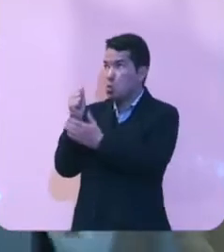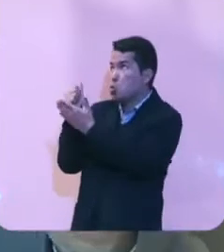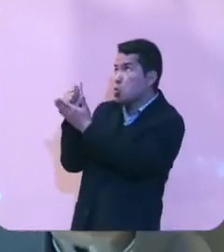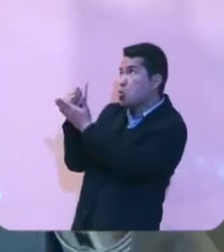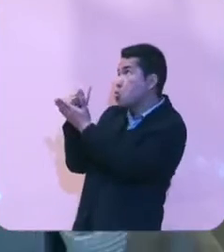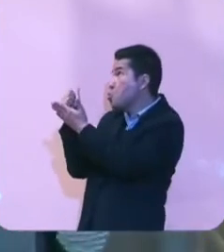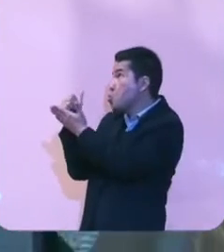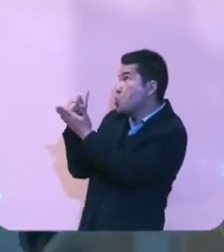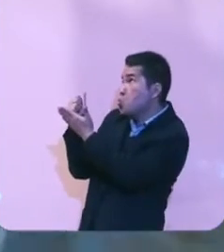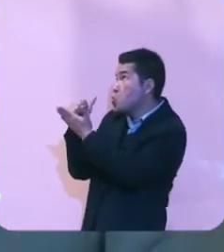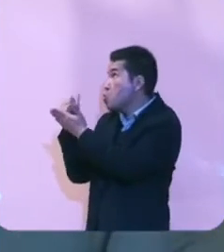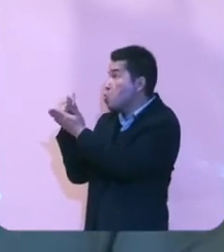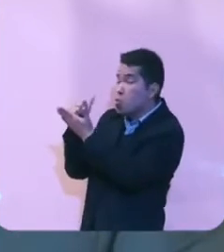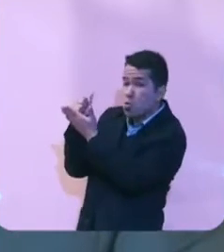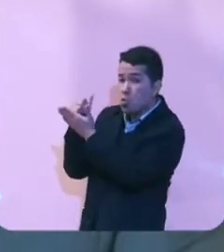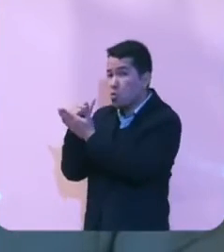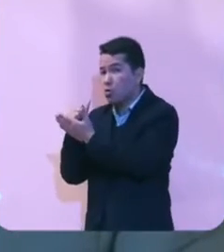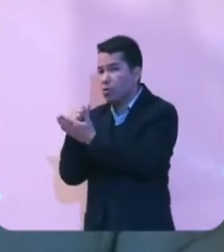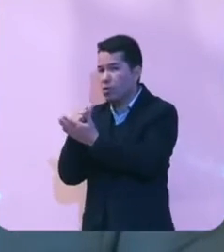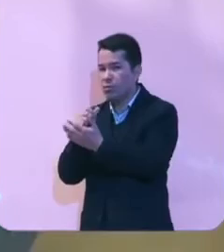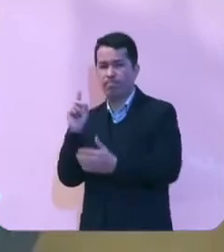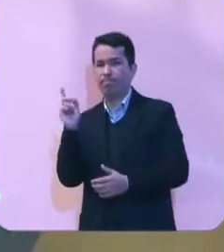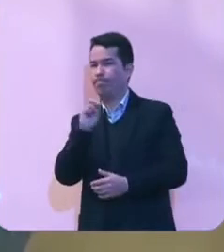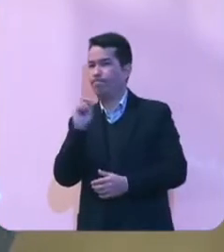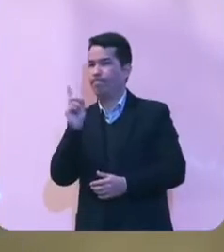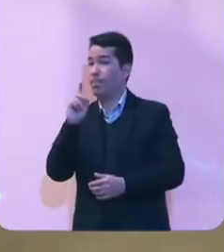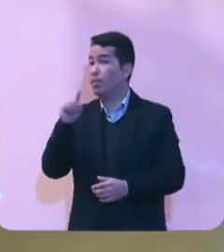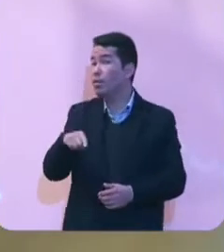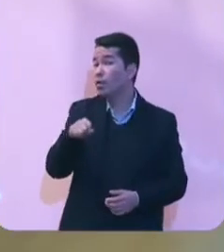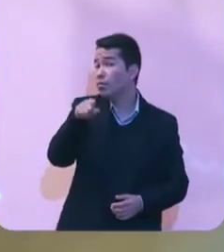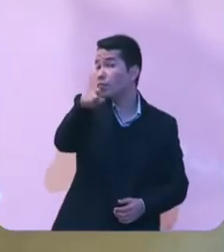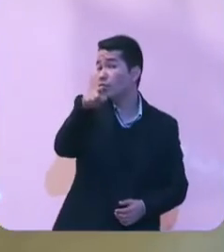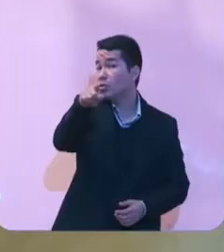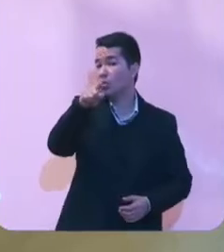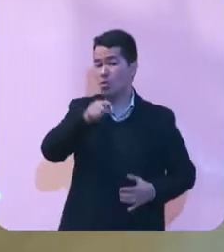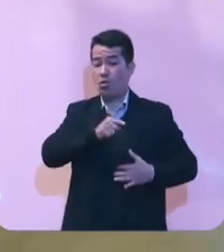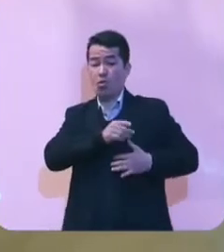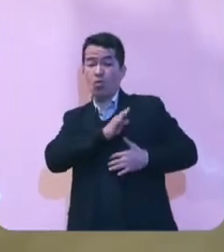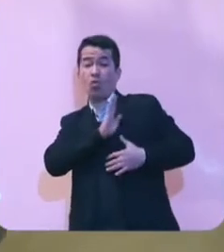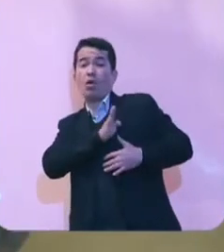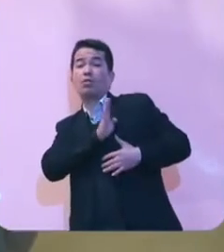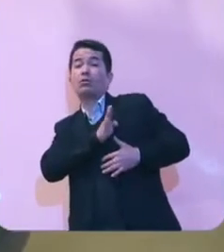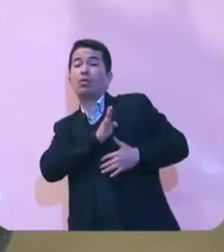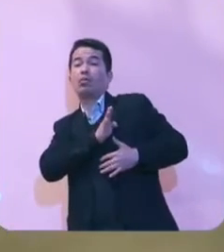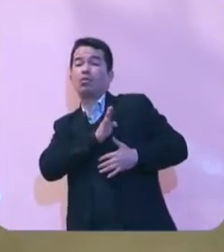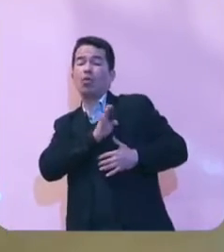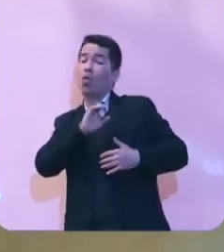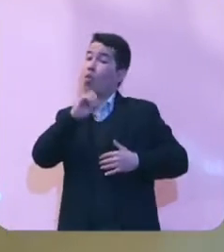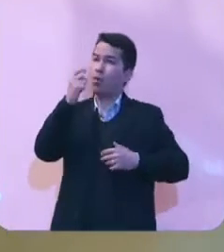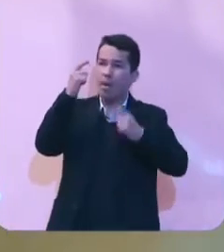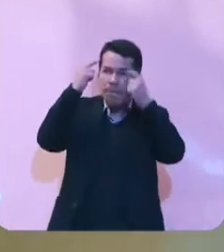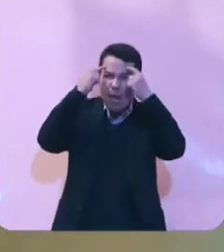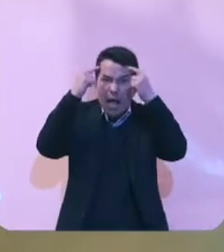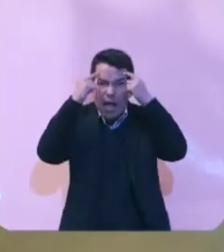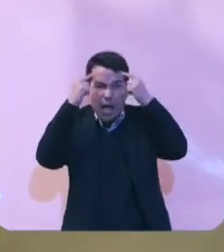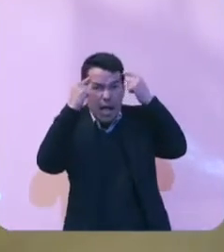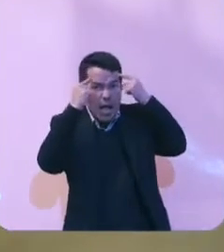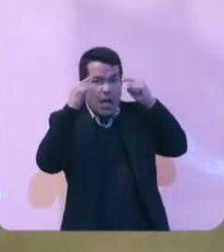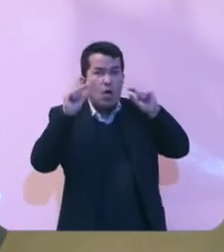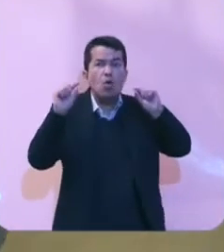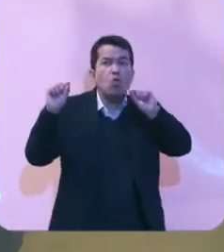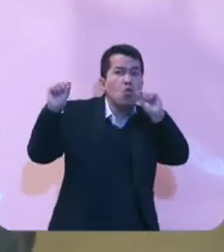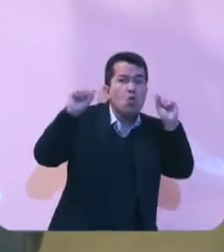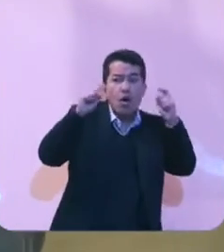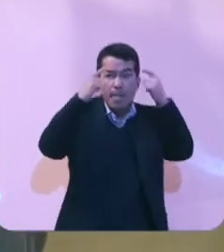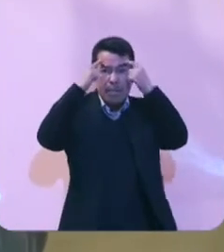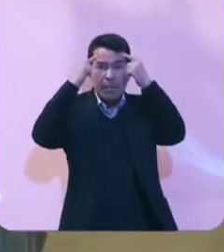você tem colocado o seu coração. O que Davi está dizendo, Senhor, olha bem para o meu coração e